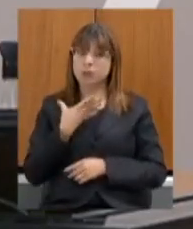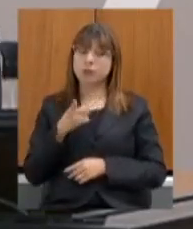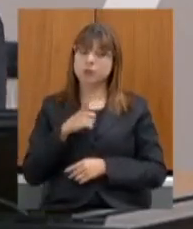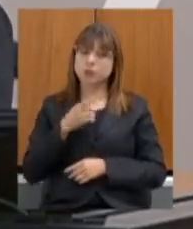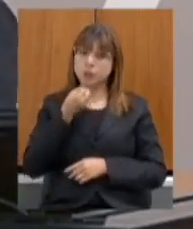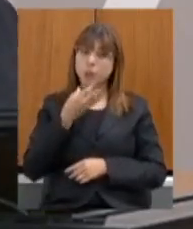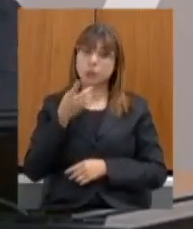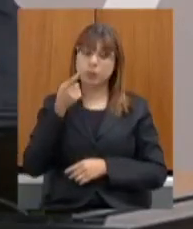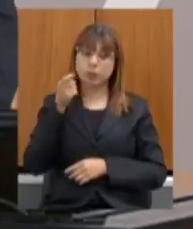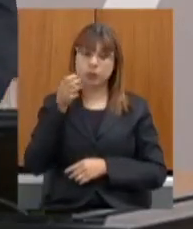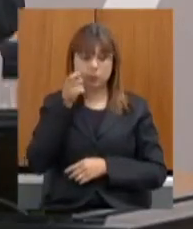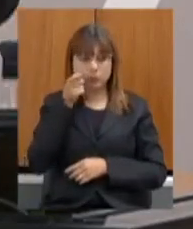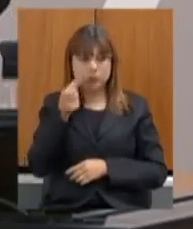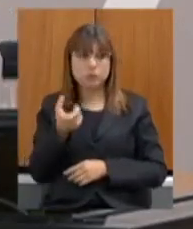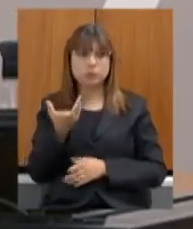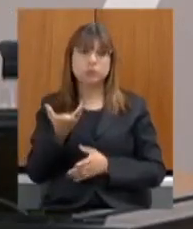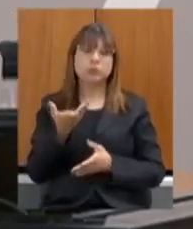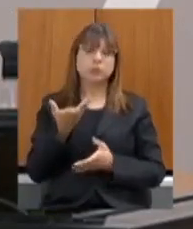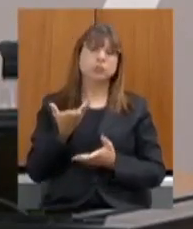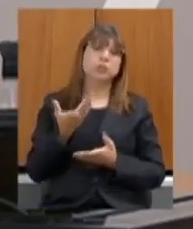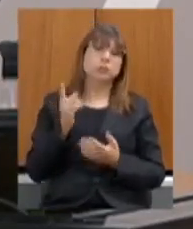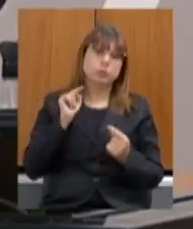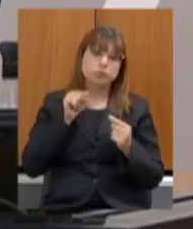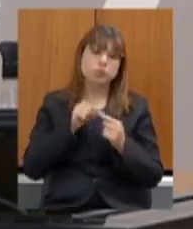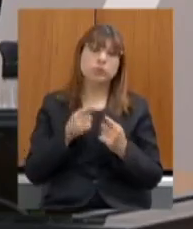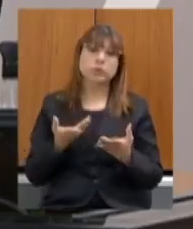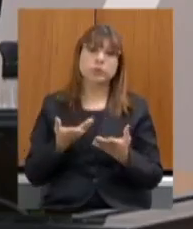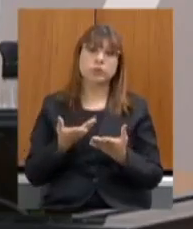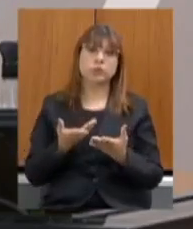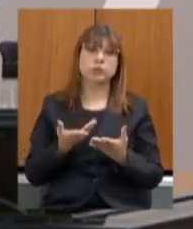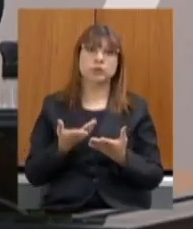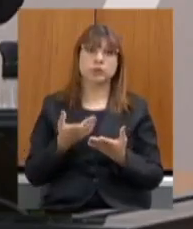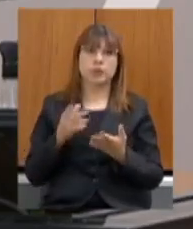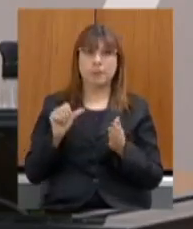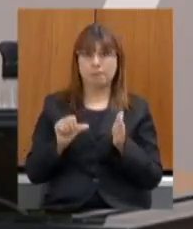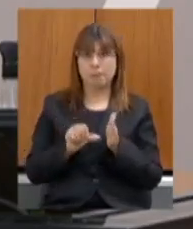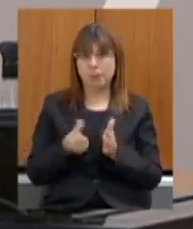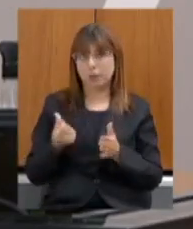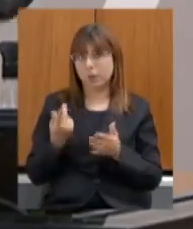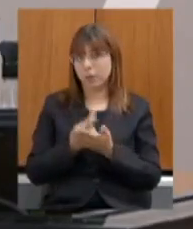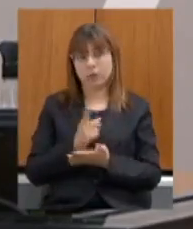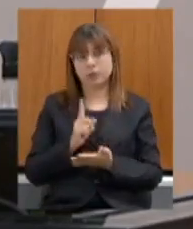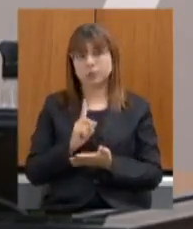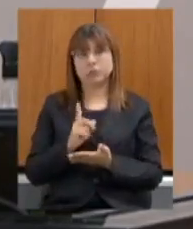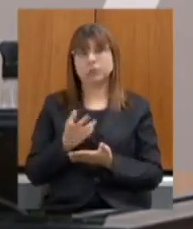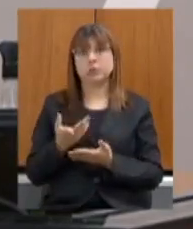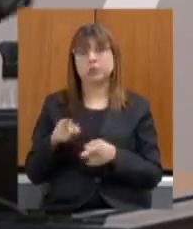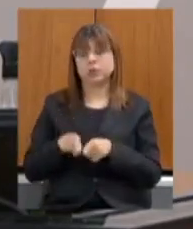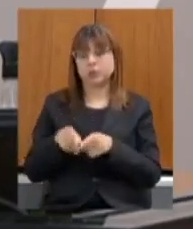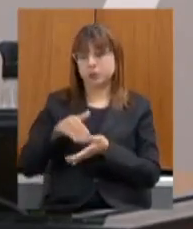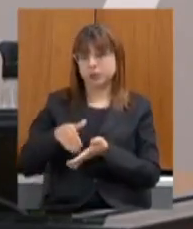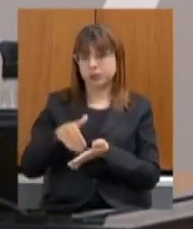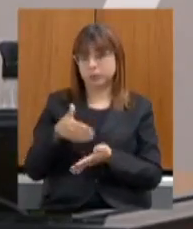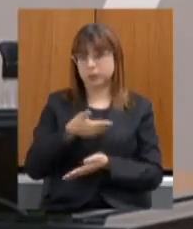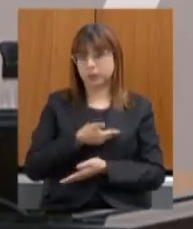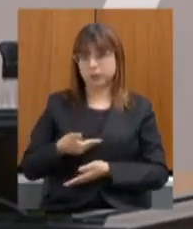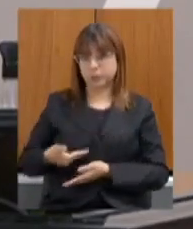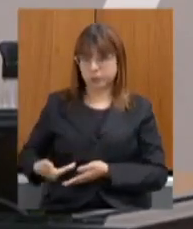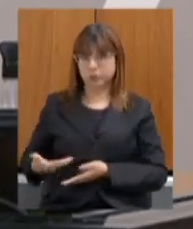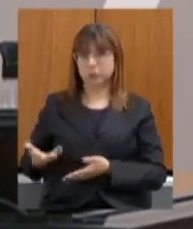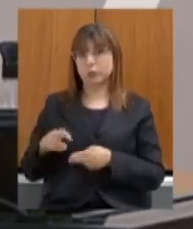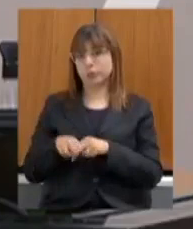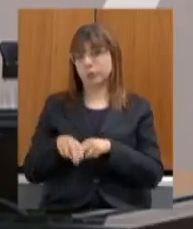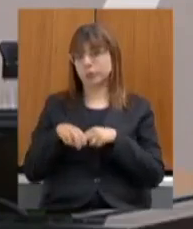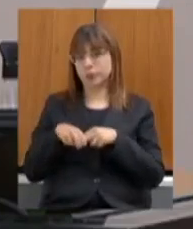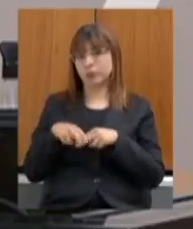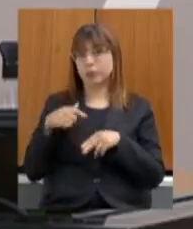-intencionadas. Por vezes, e isso não aconteceu uma única vez, até mesmo com o próprio secretário de governo, com quem, por conta da